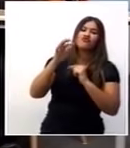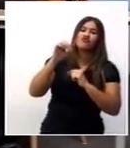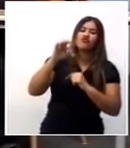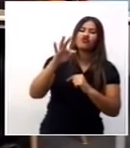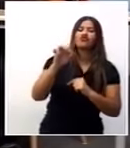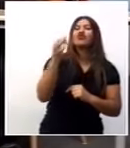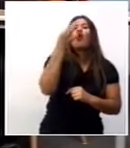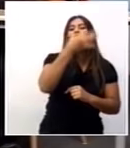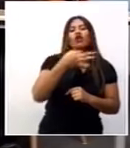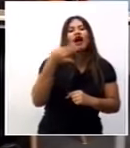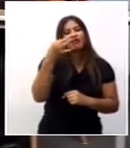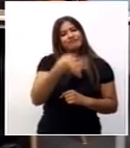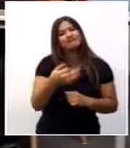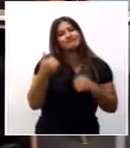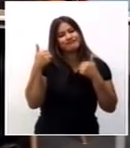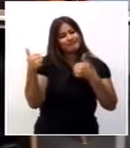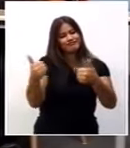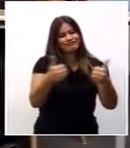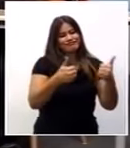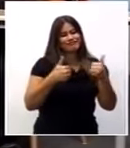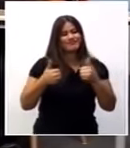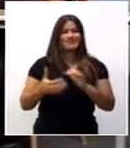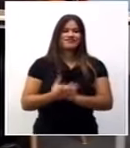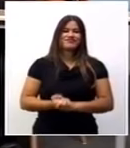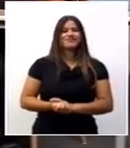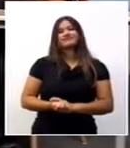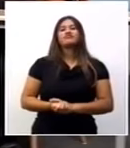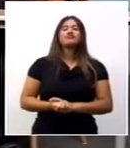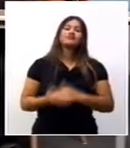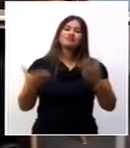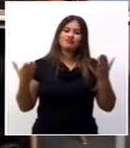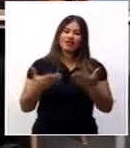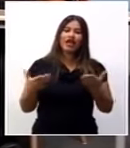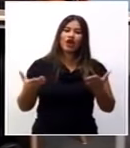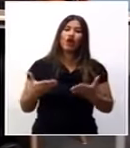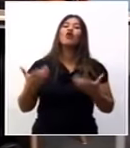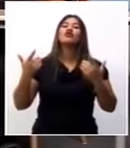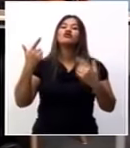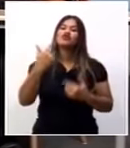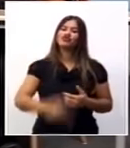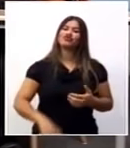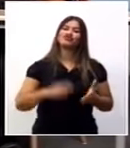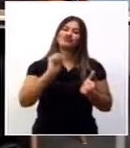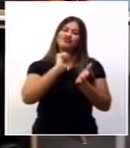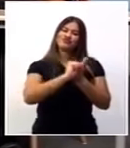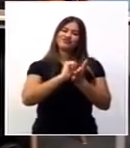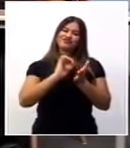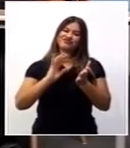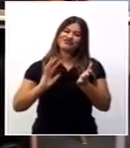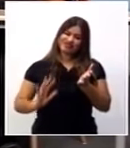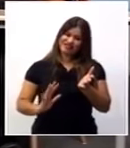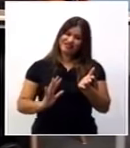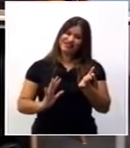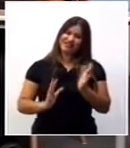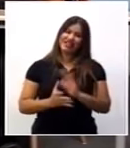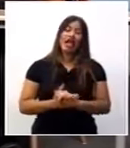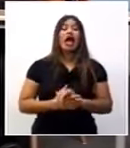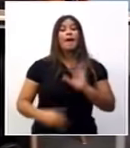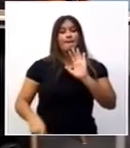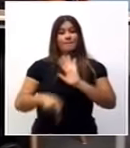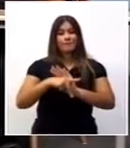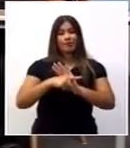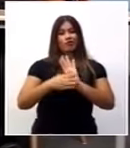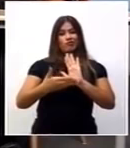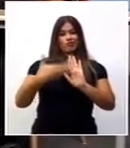Ok? Temos uma atividade, professora. Temos mais uma. Essa atividade, ela pertence ao caderno